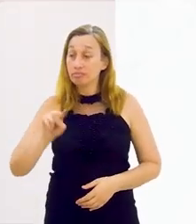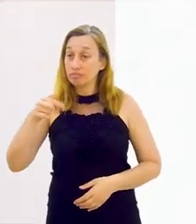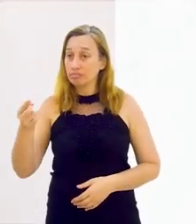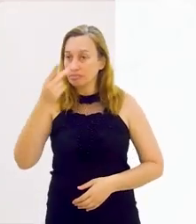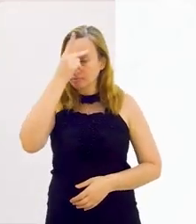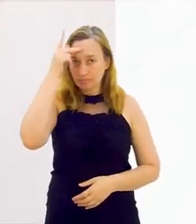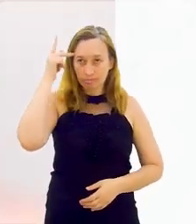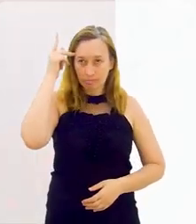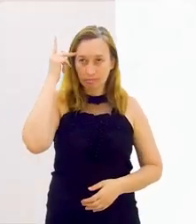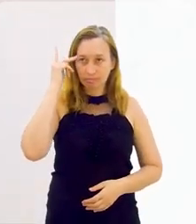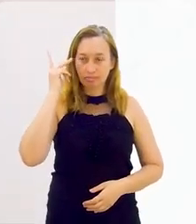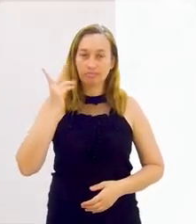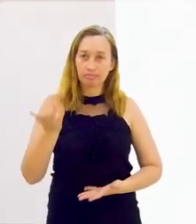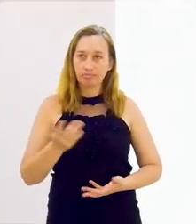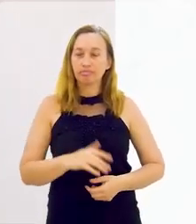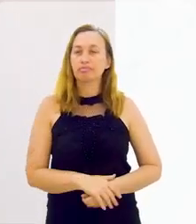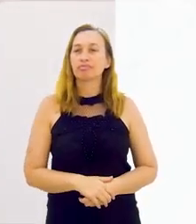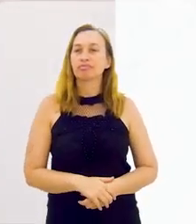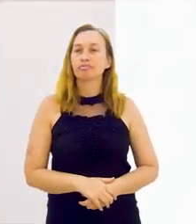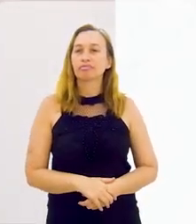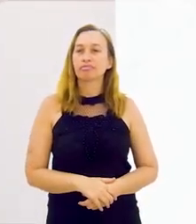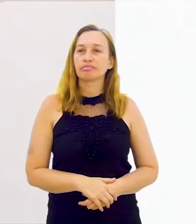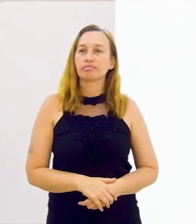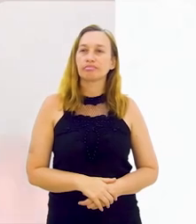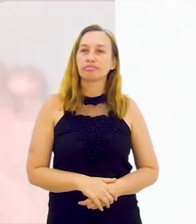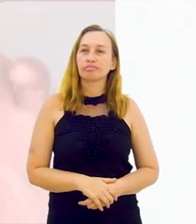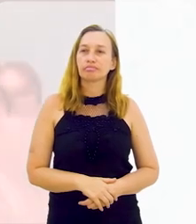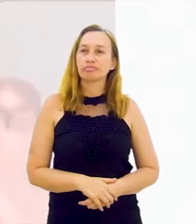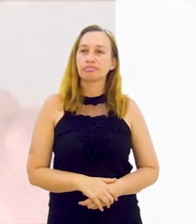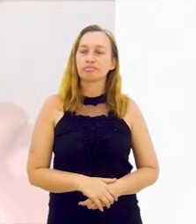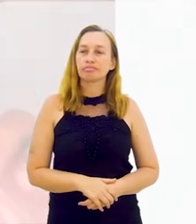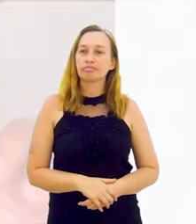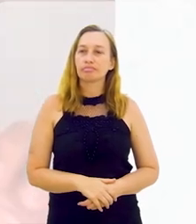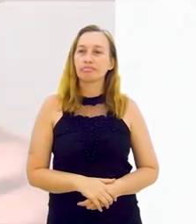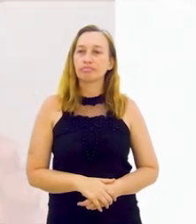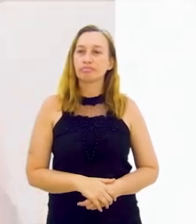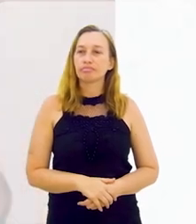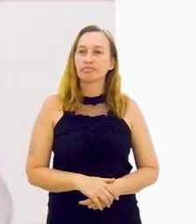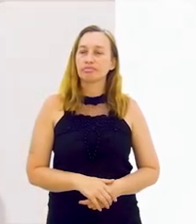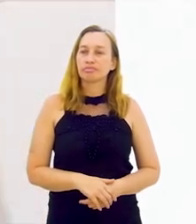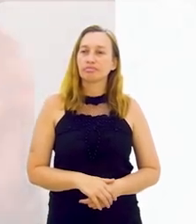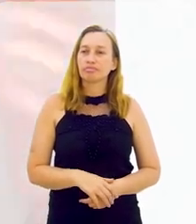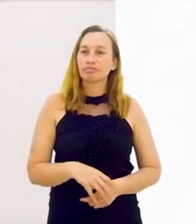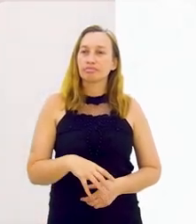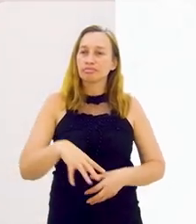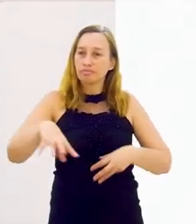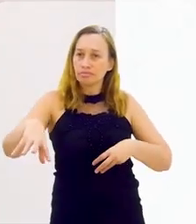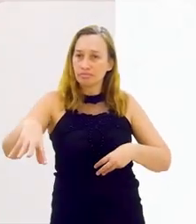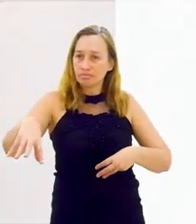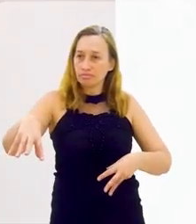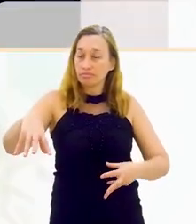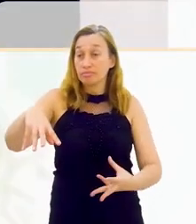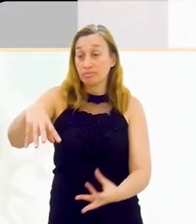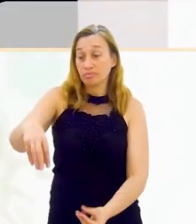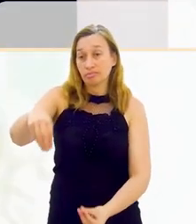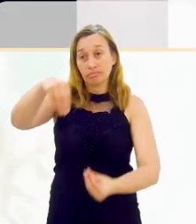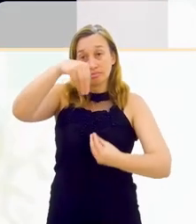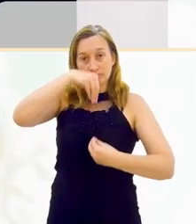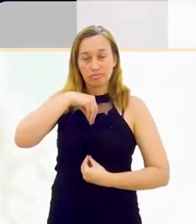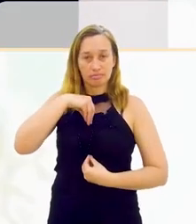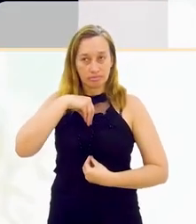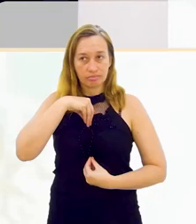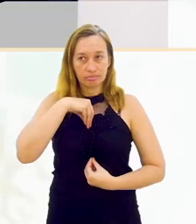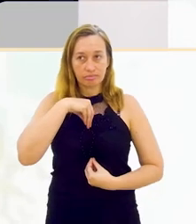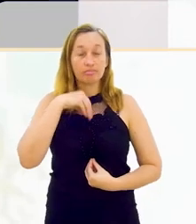ser outra pessoa, outro personagem, né? A coisa do personagem está fora de você. E a gente,